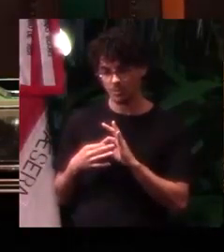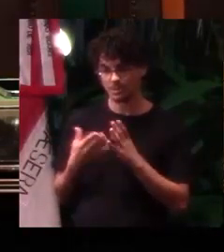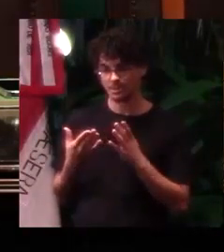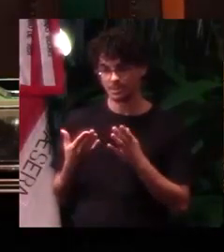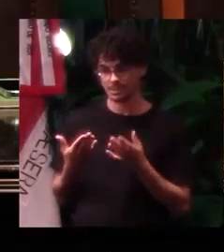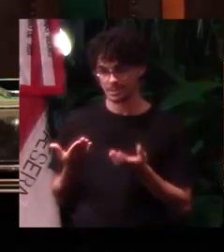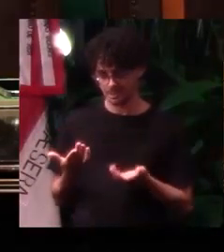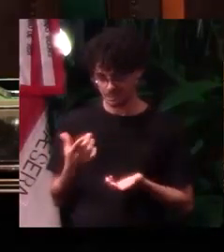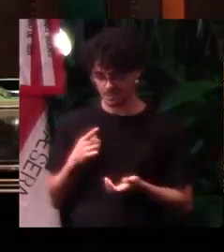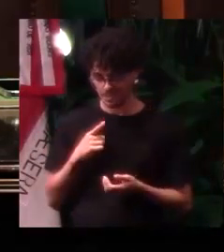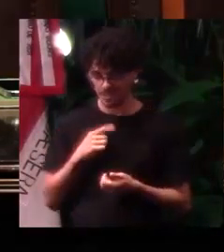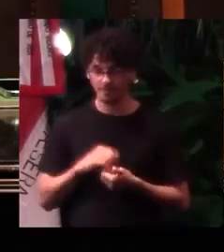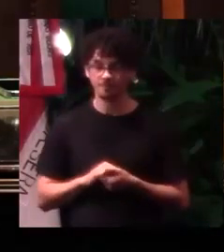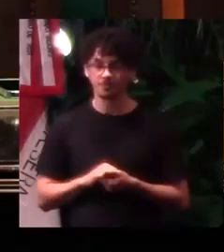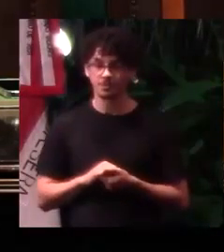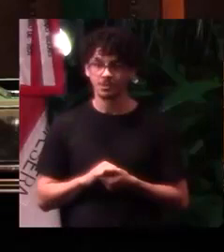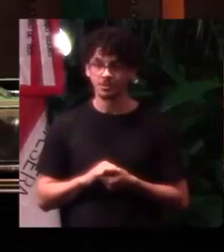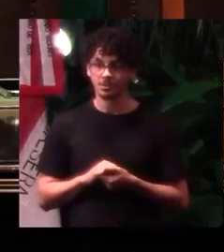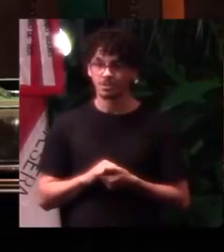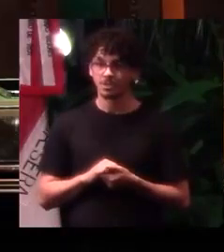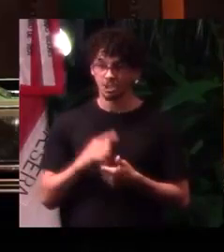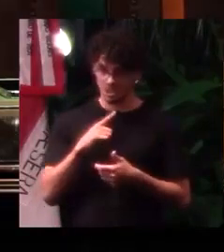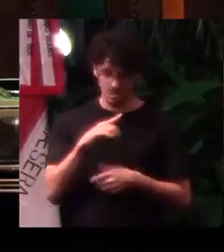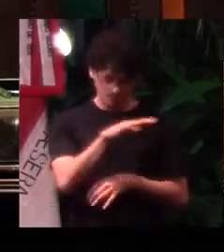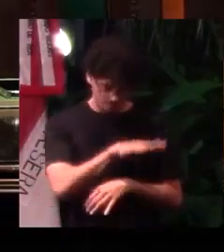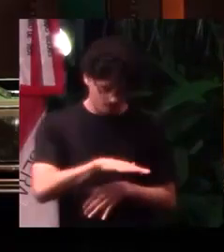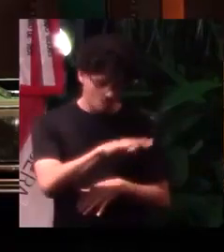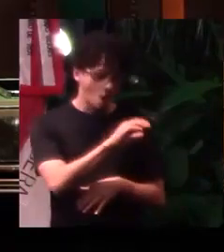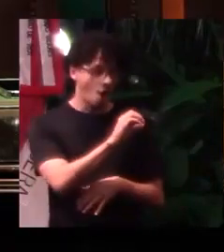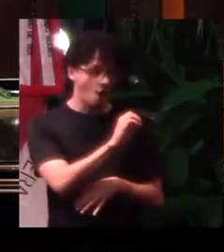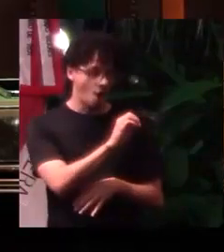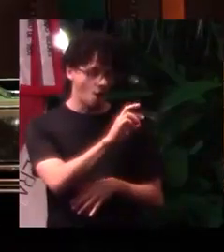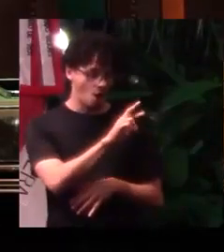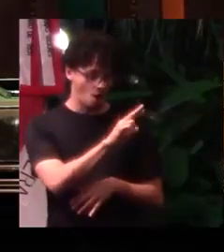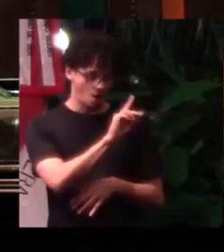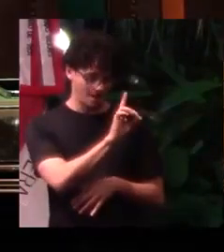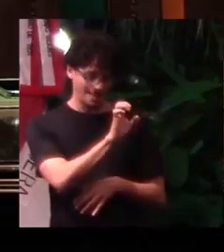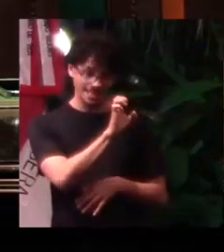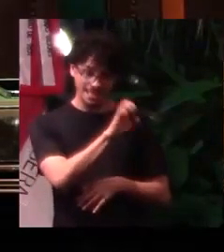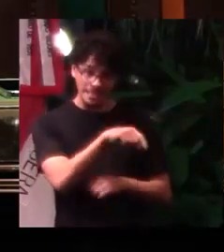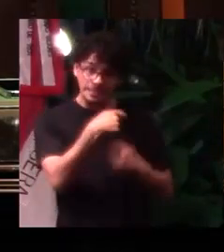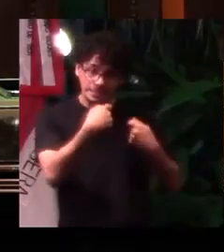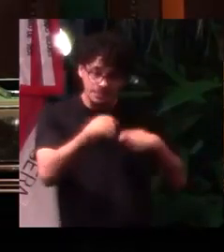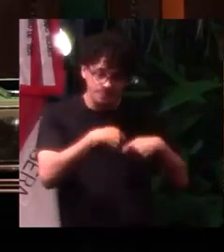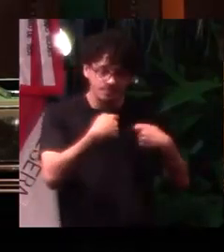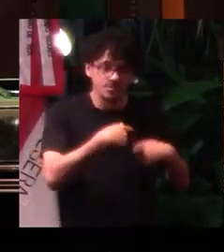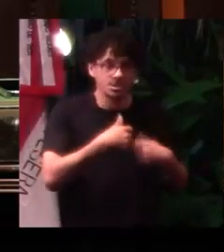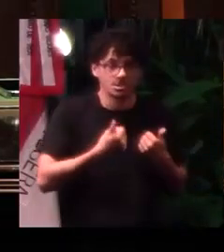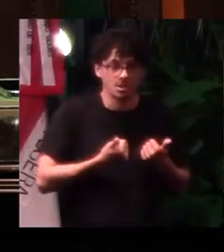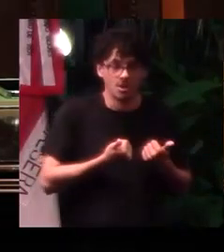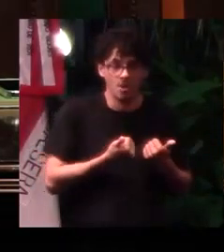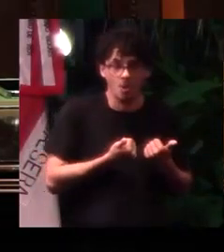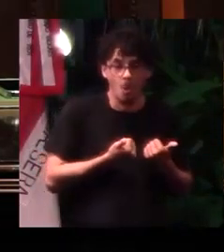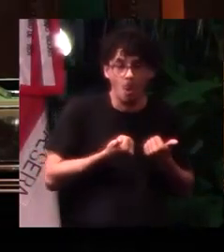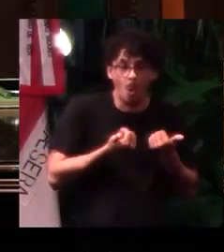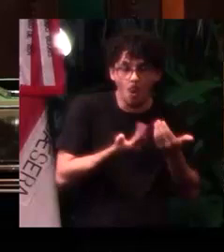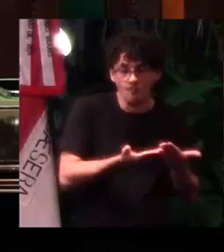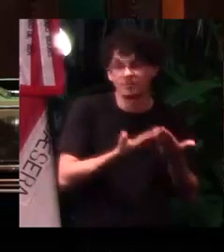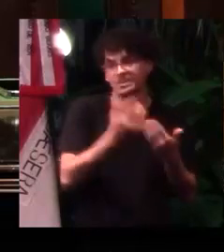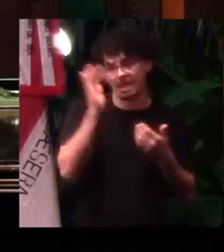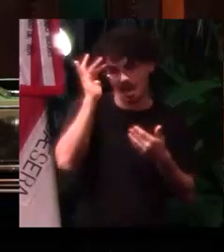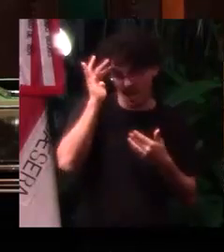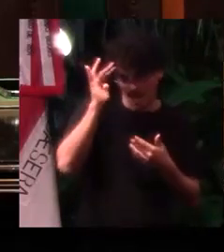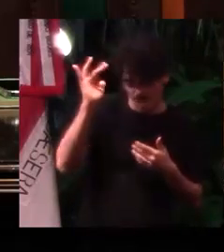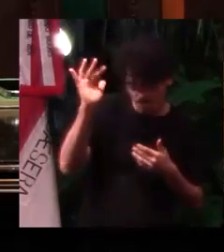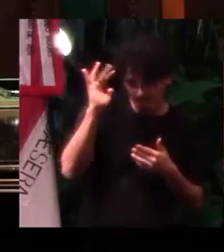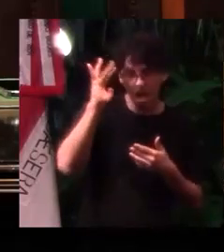que existe, por um lado, dessa ordem garantir, de certa forma, essa imaginação e